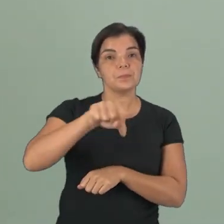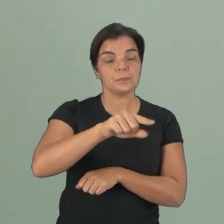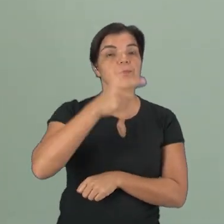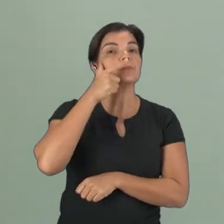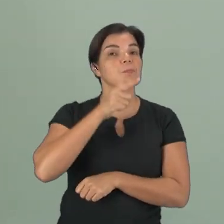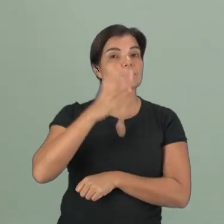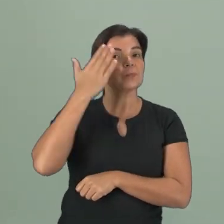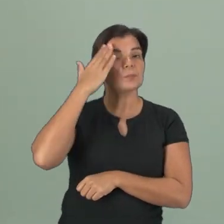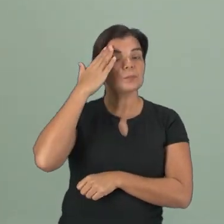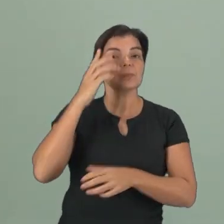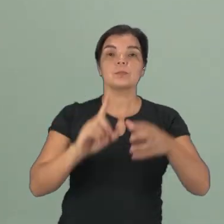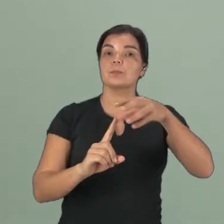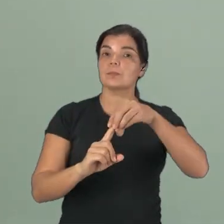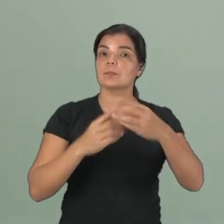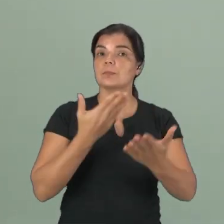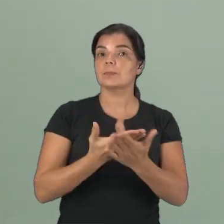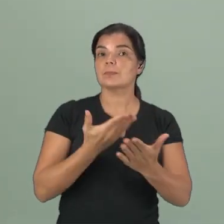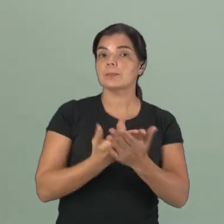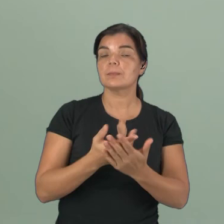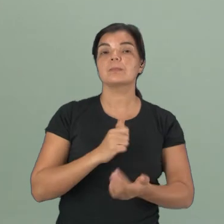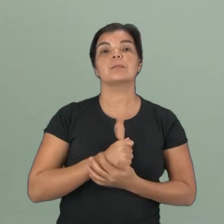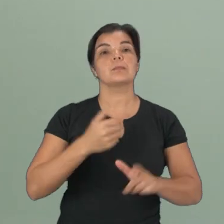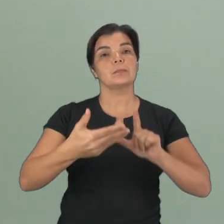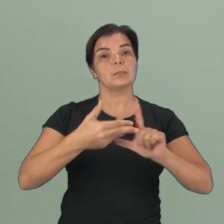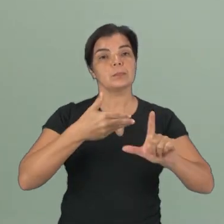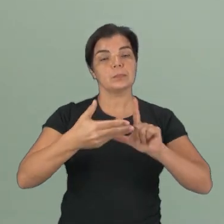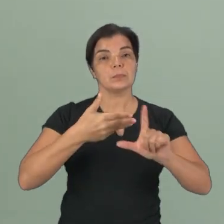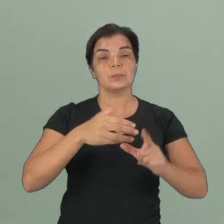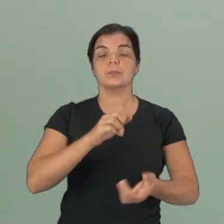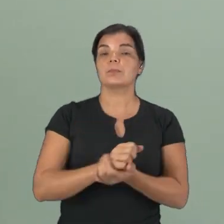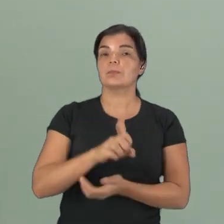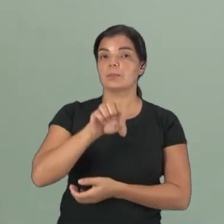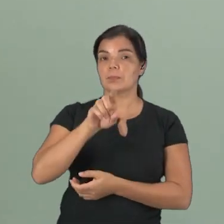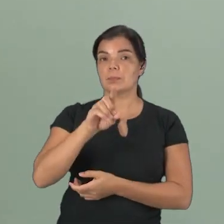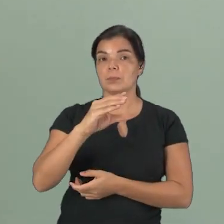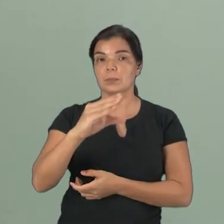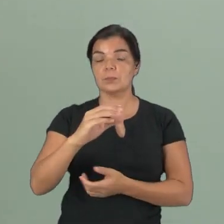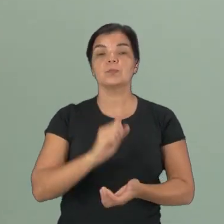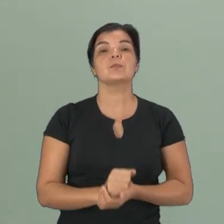conseguido compreender os objetivos da nossa aula. Para ter acesso a essa aula na íntegra,